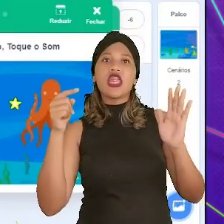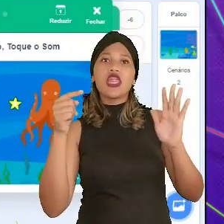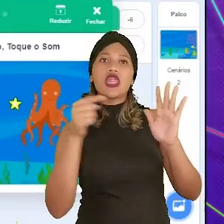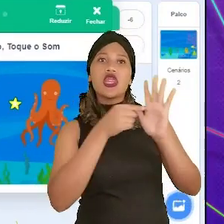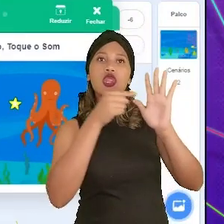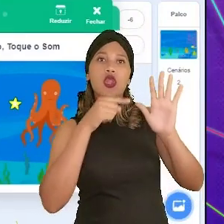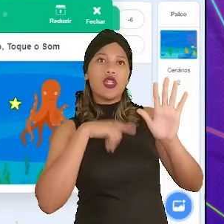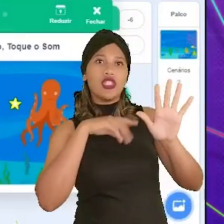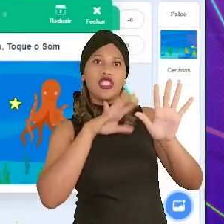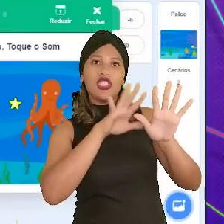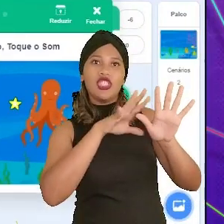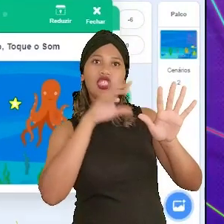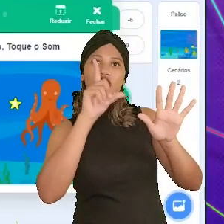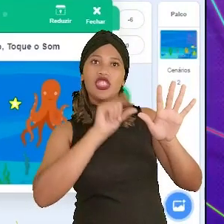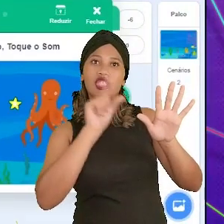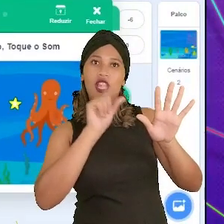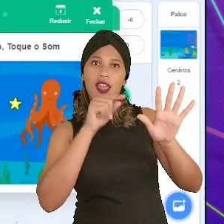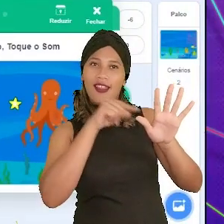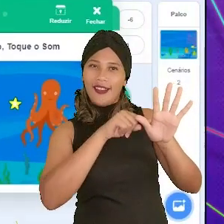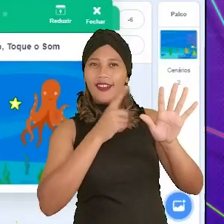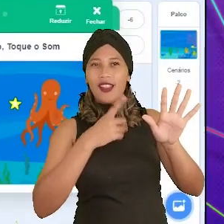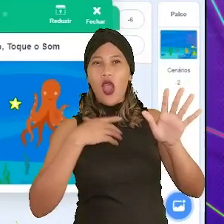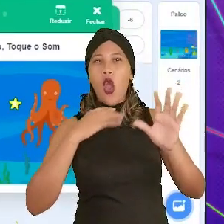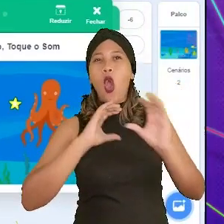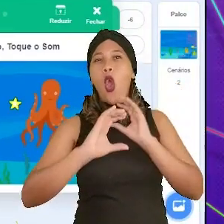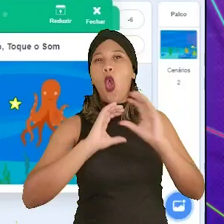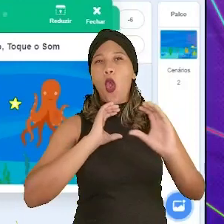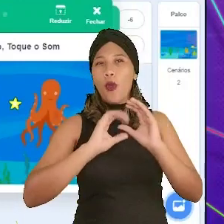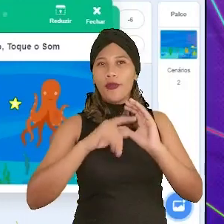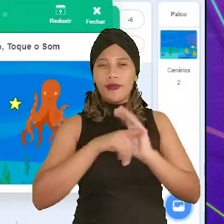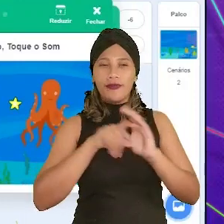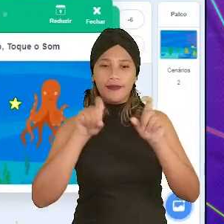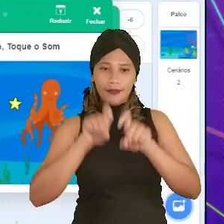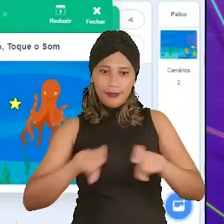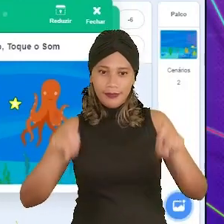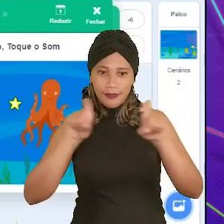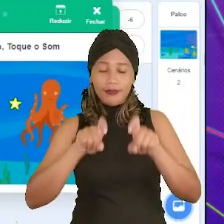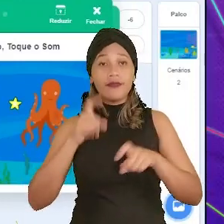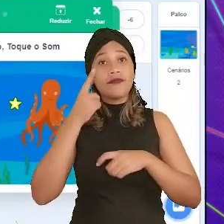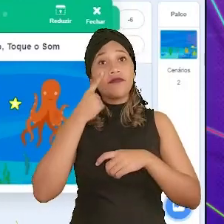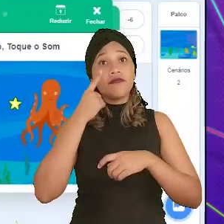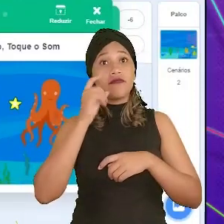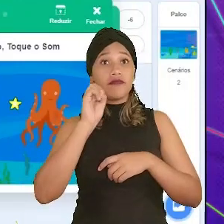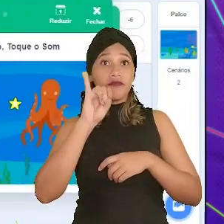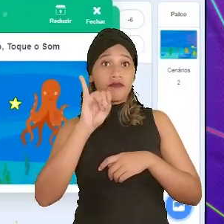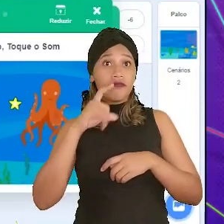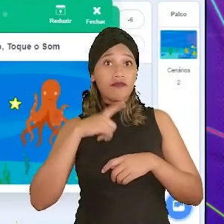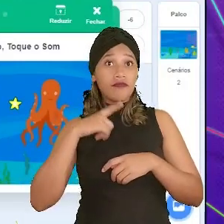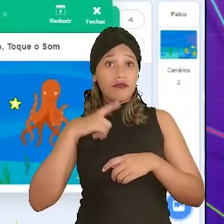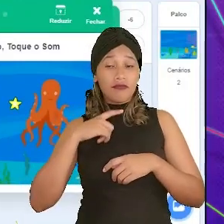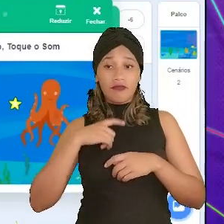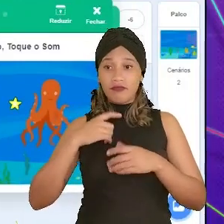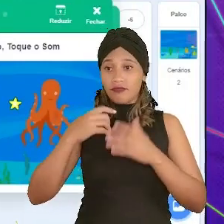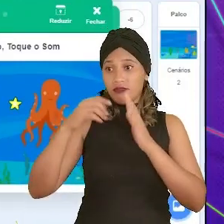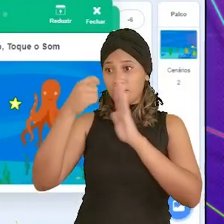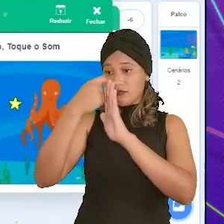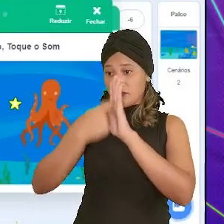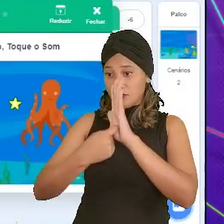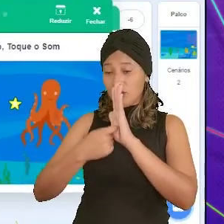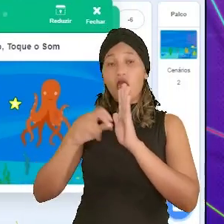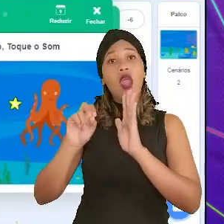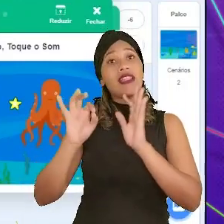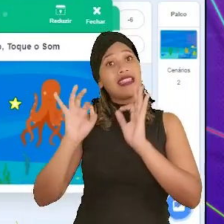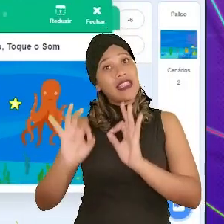que é um bloco da parte dos sensores, que fazem a comunicação do computador para ver se as premissas que estão escritas no bloco